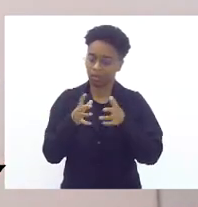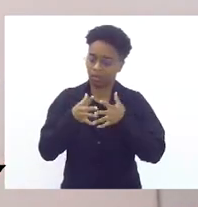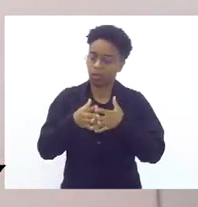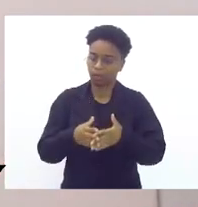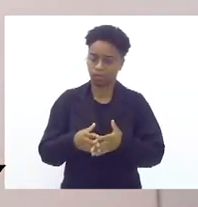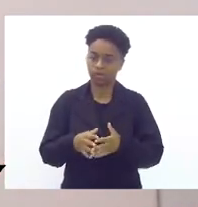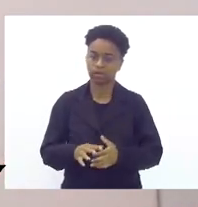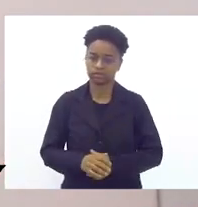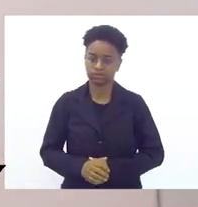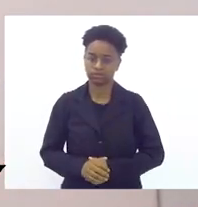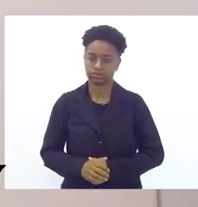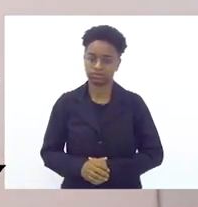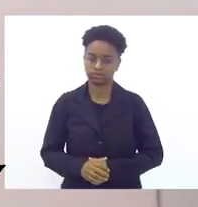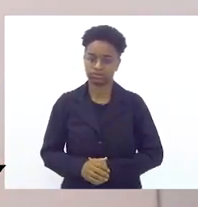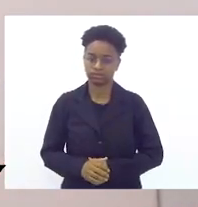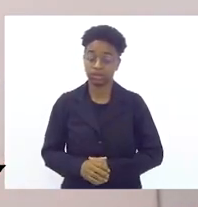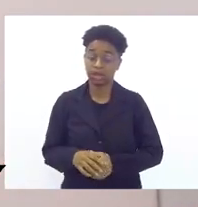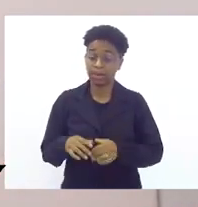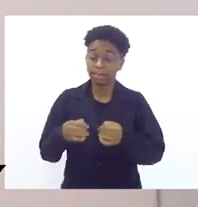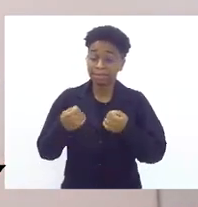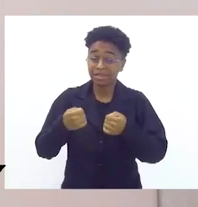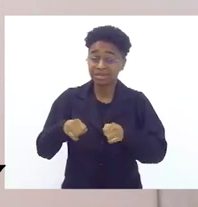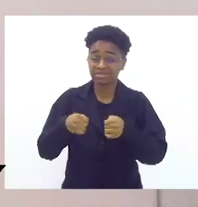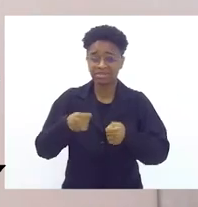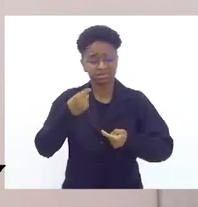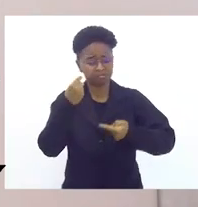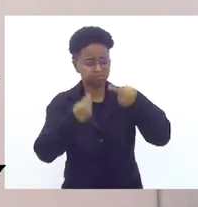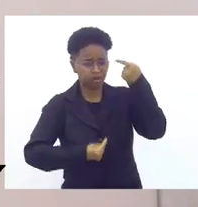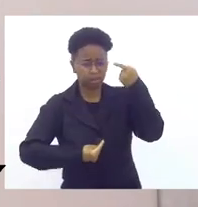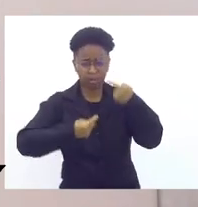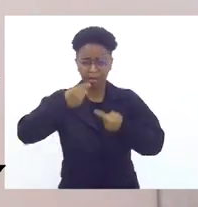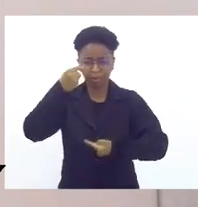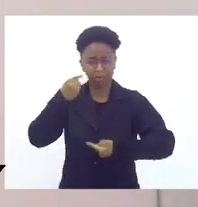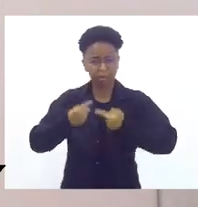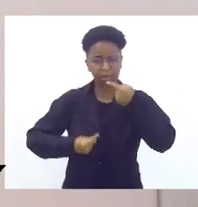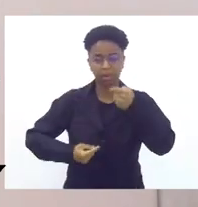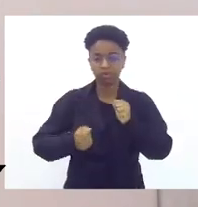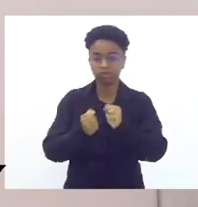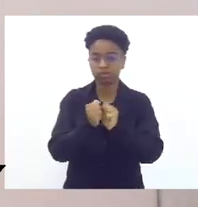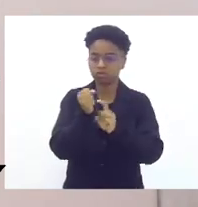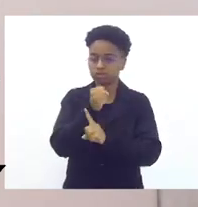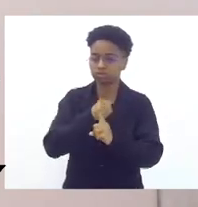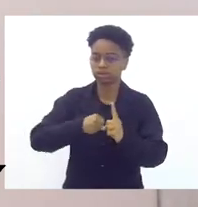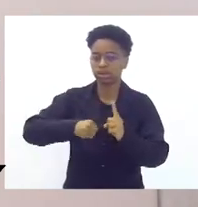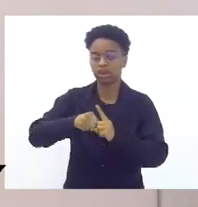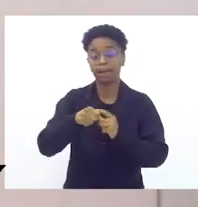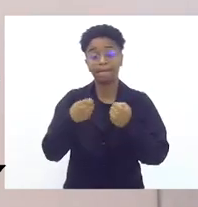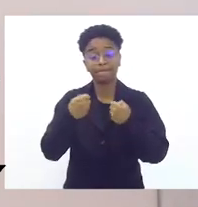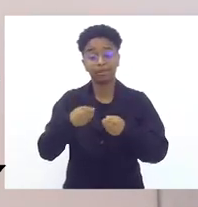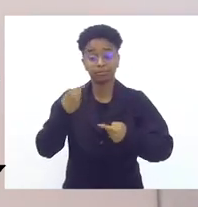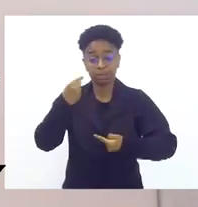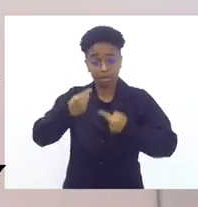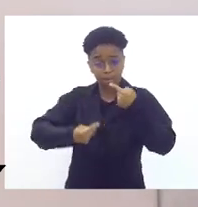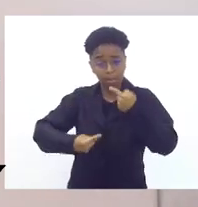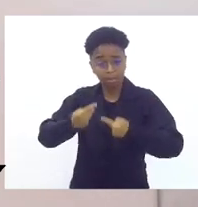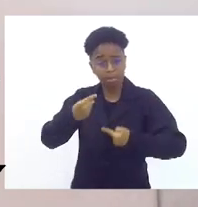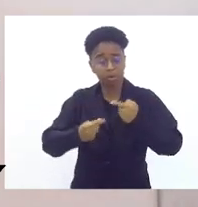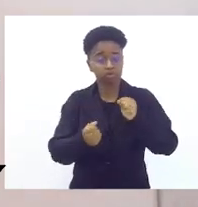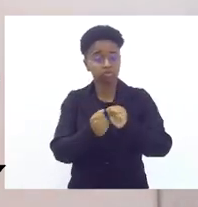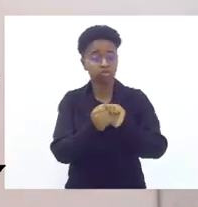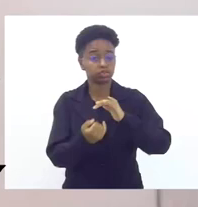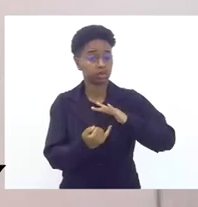que o tema Depende de muito debate com a sociedade Depende de muito debate com as instituições